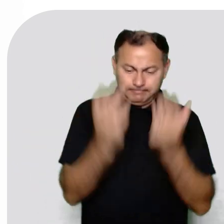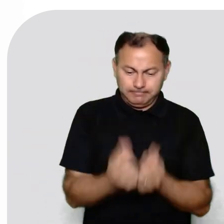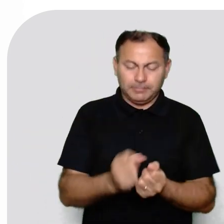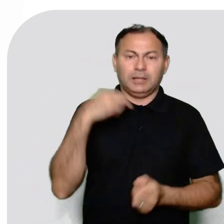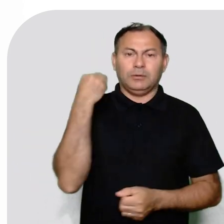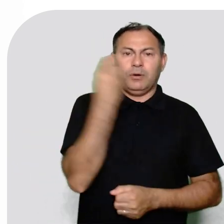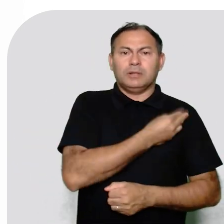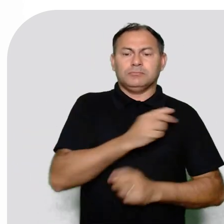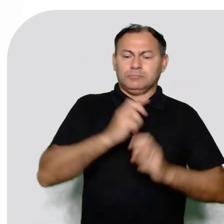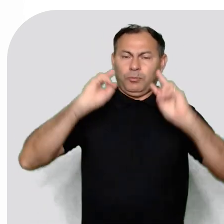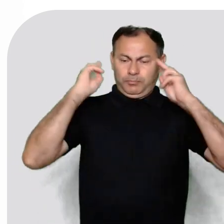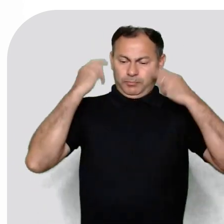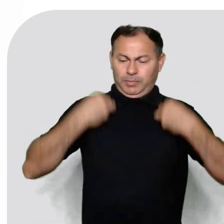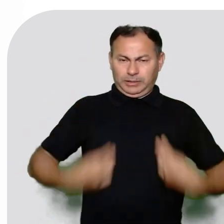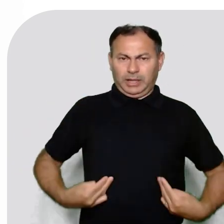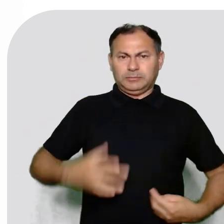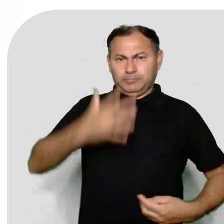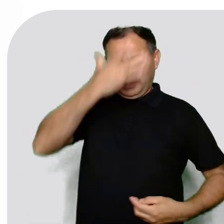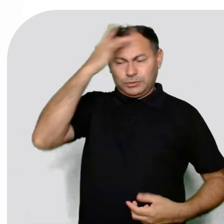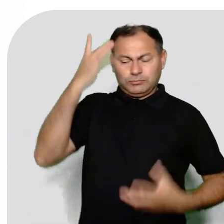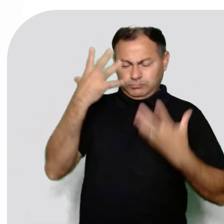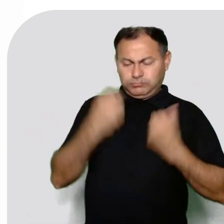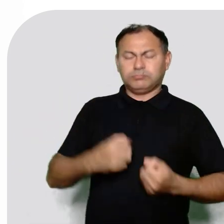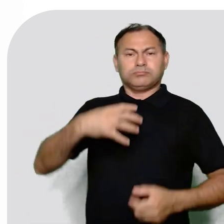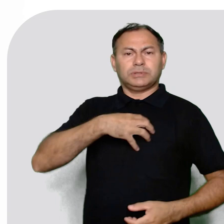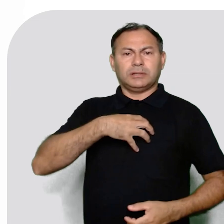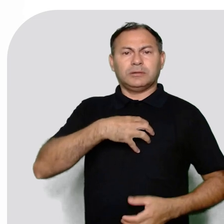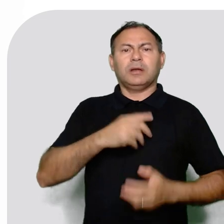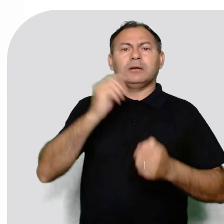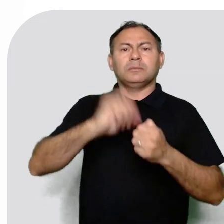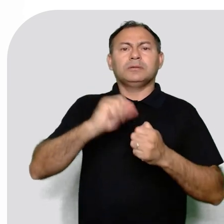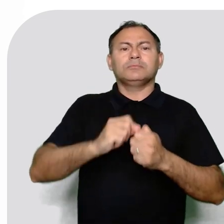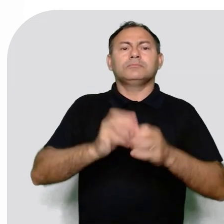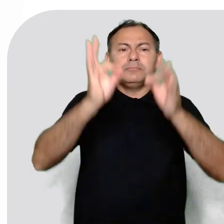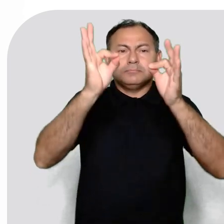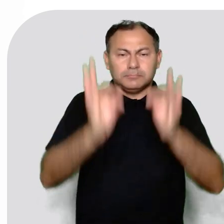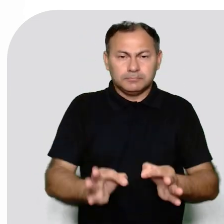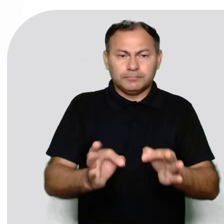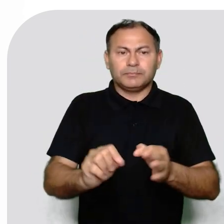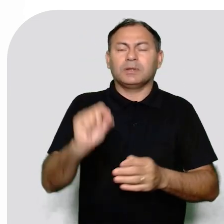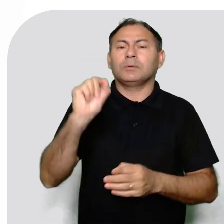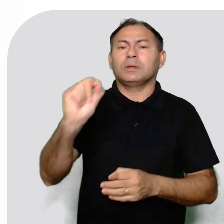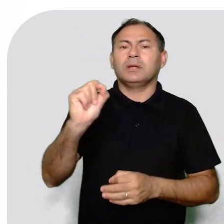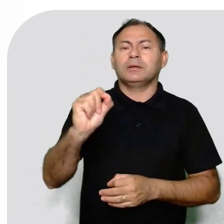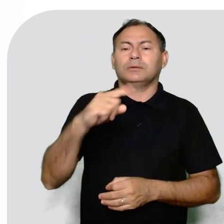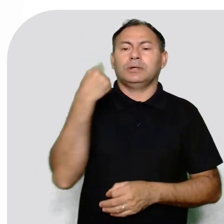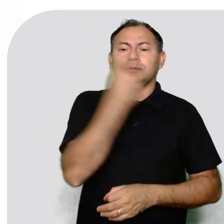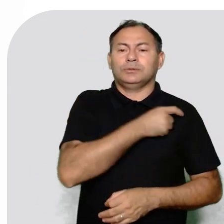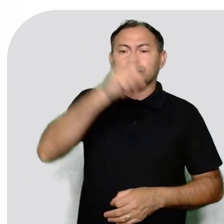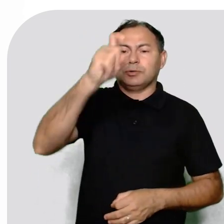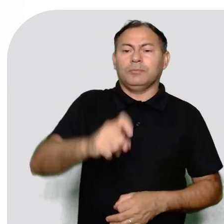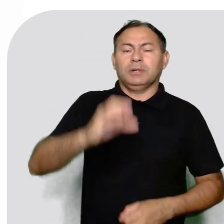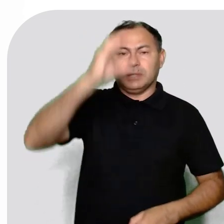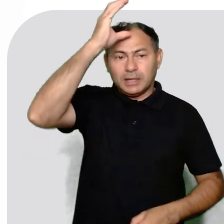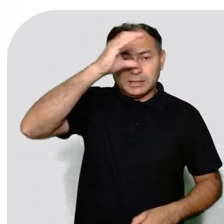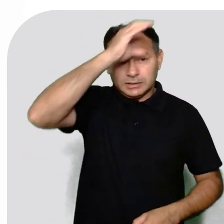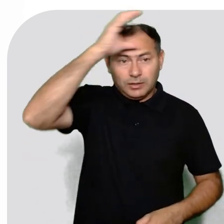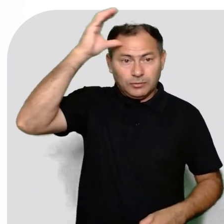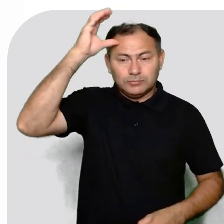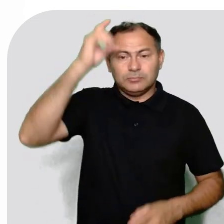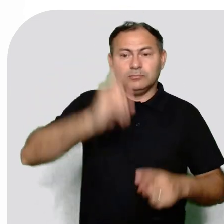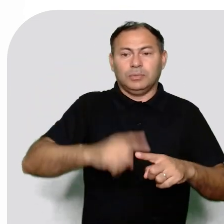a nossa humanidade, nós estamos fazendo jus àquilo que somos,